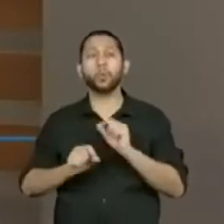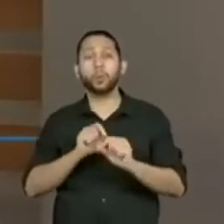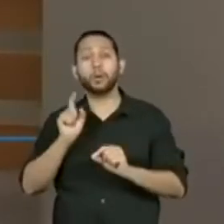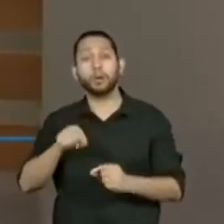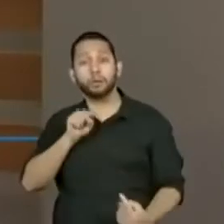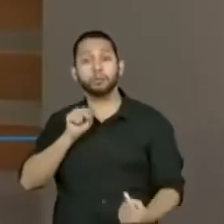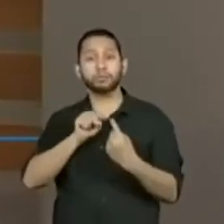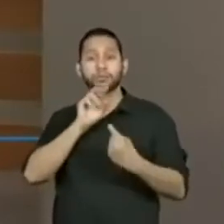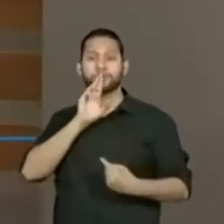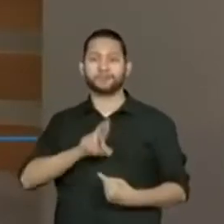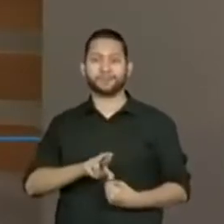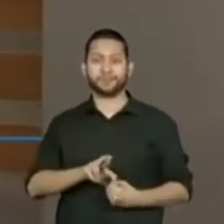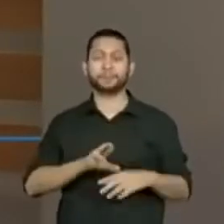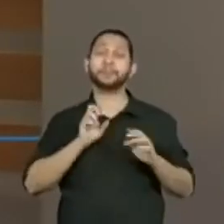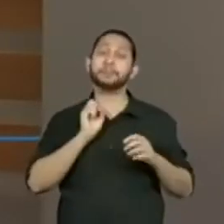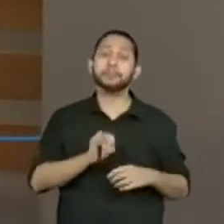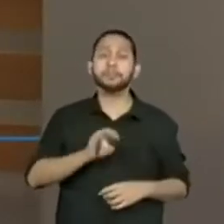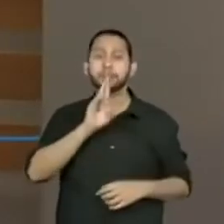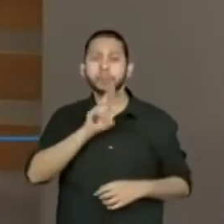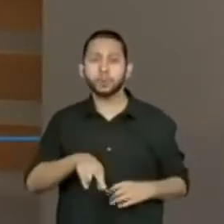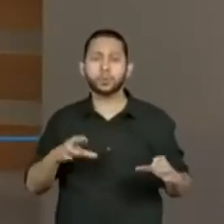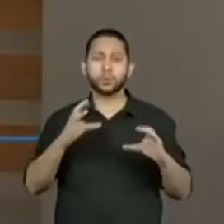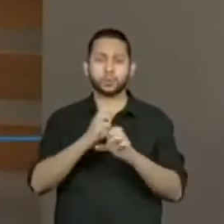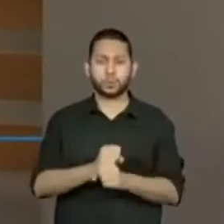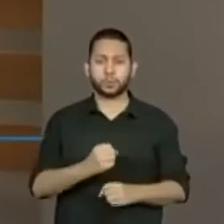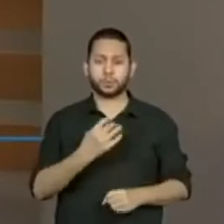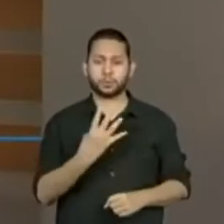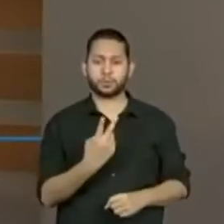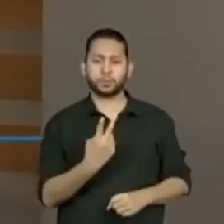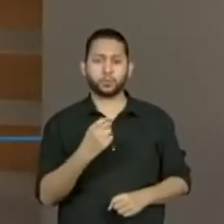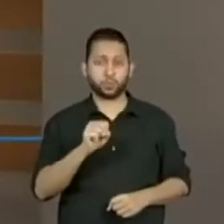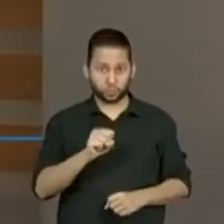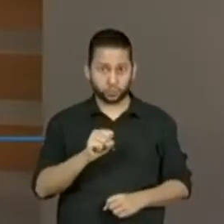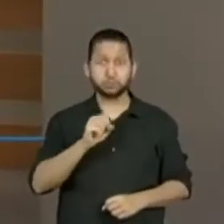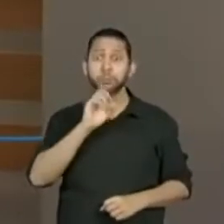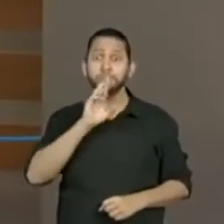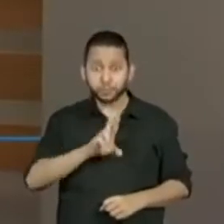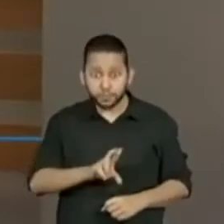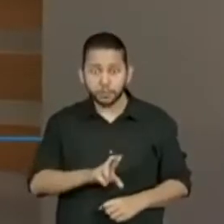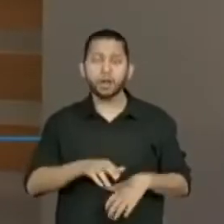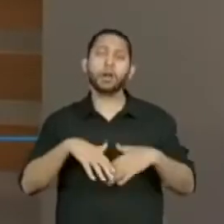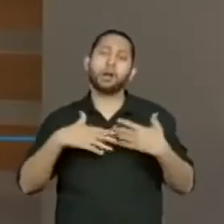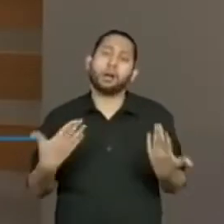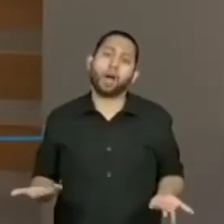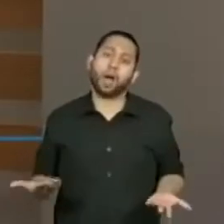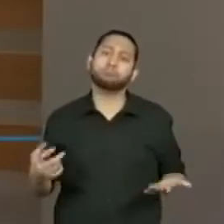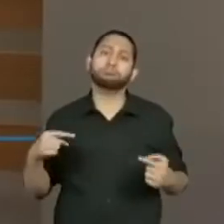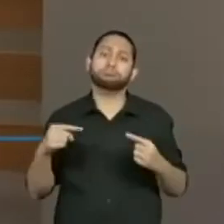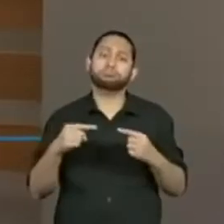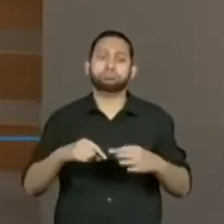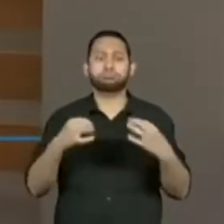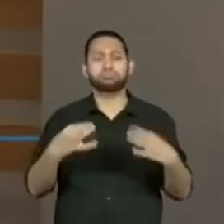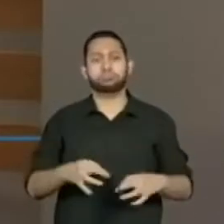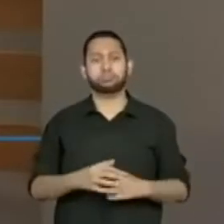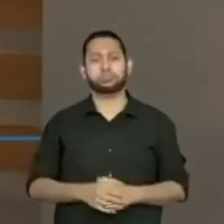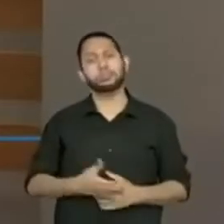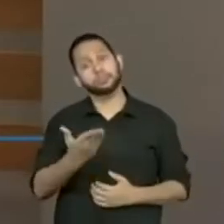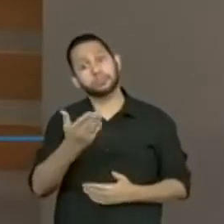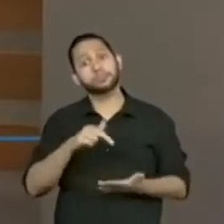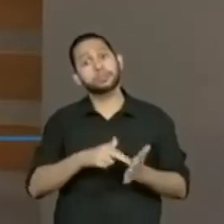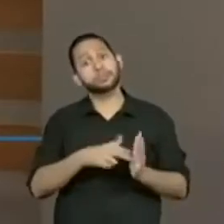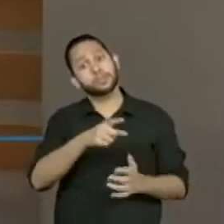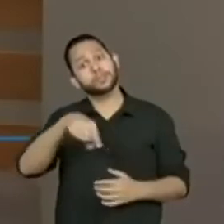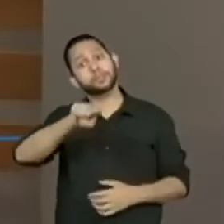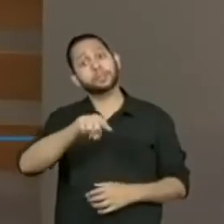resultado. O resultado vai ser 428? Então, você está correto. Então, a sua